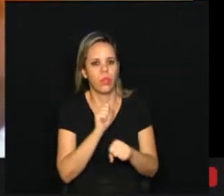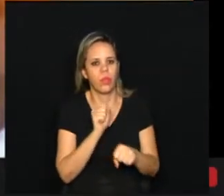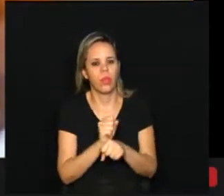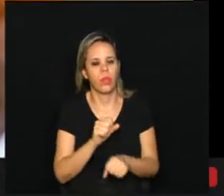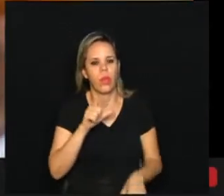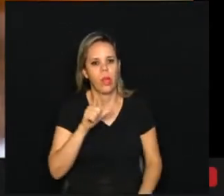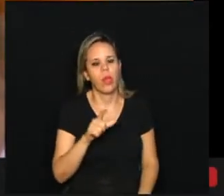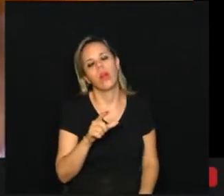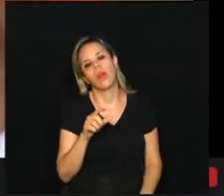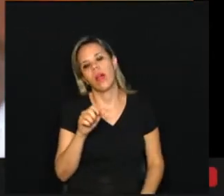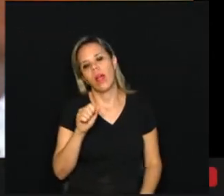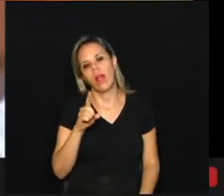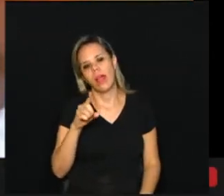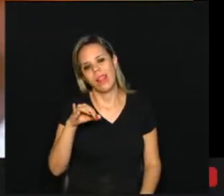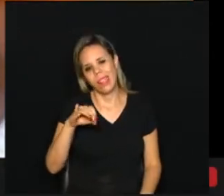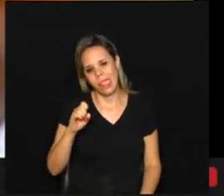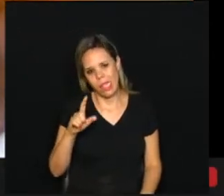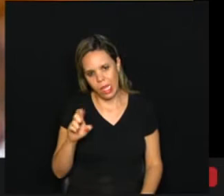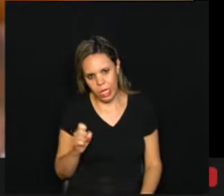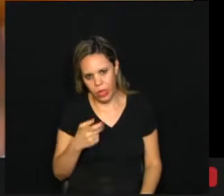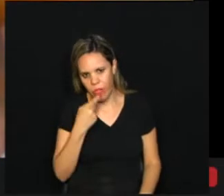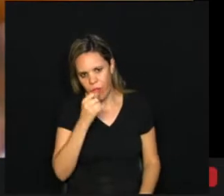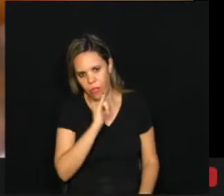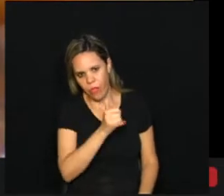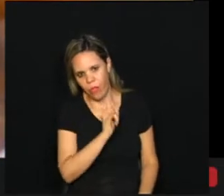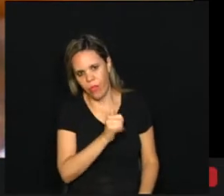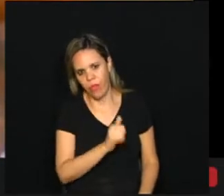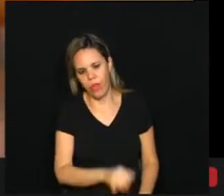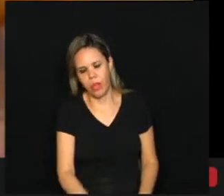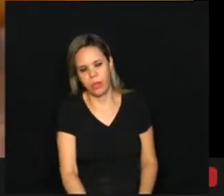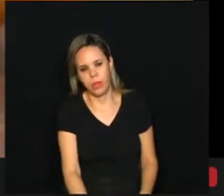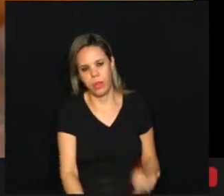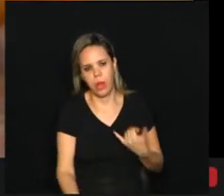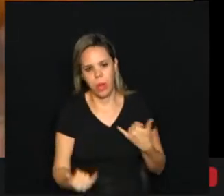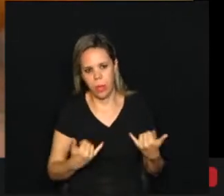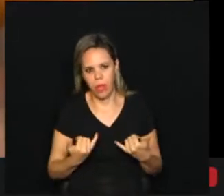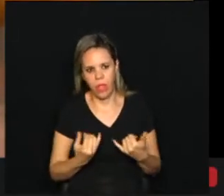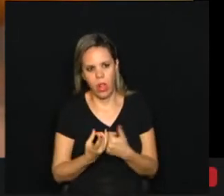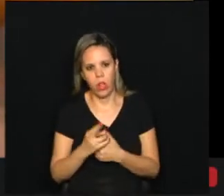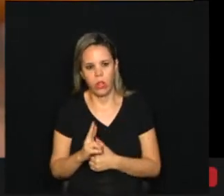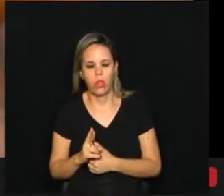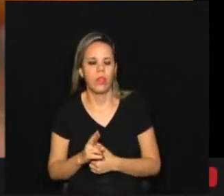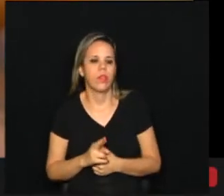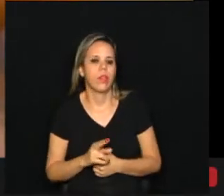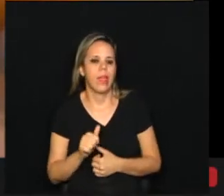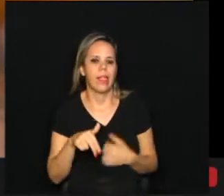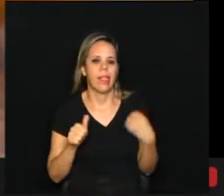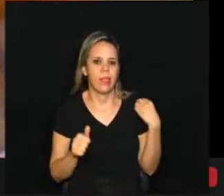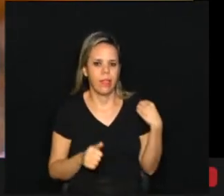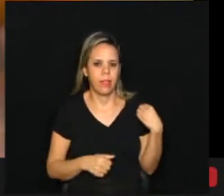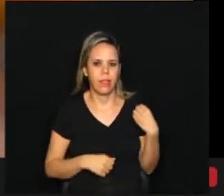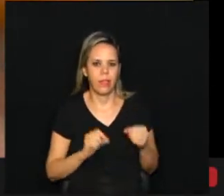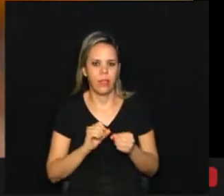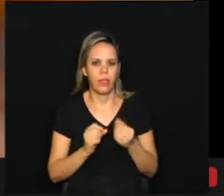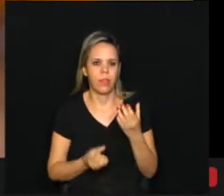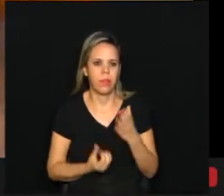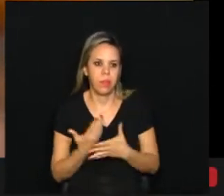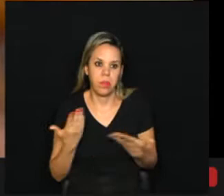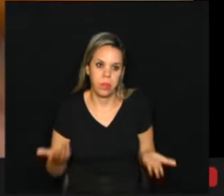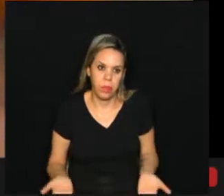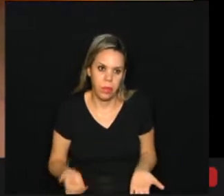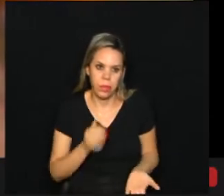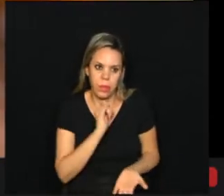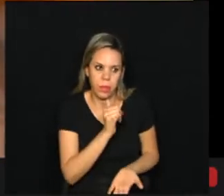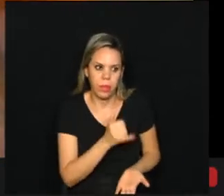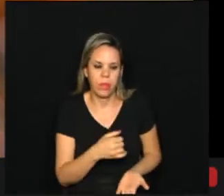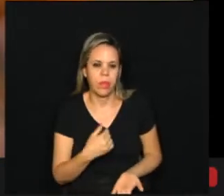ela. Então ela relatou para mim, para a doutora Ana Carolina, o que estava acontecendo e